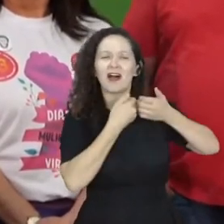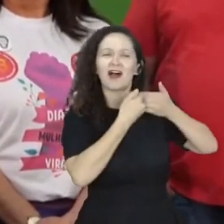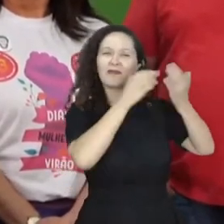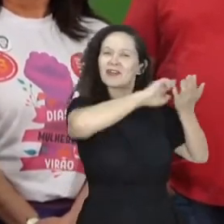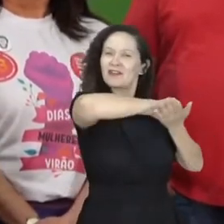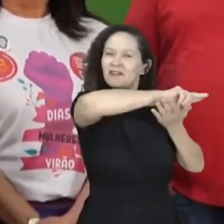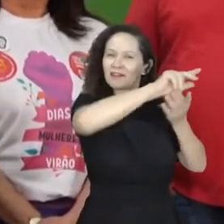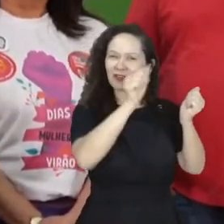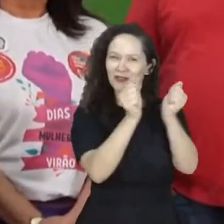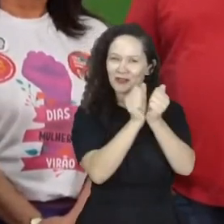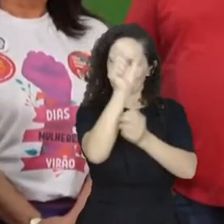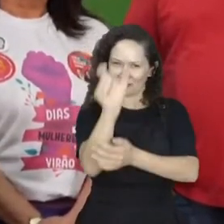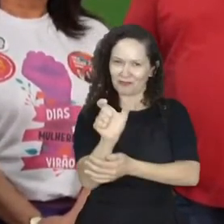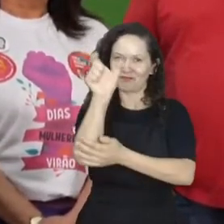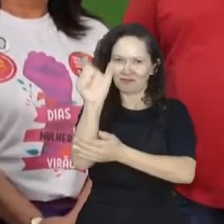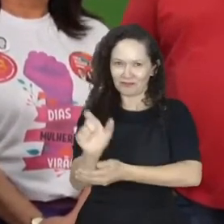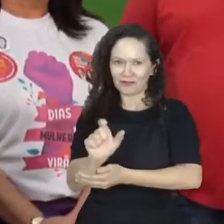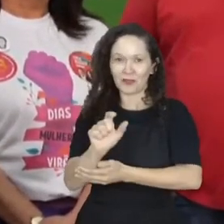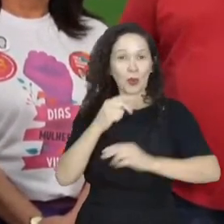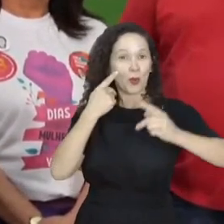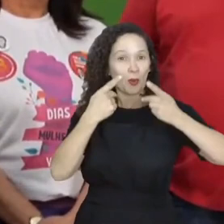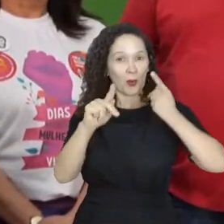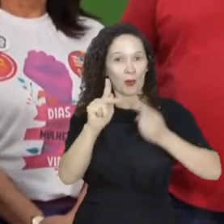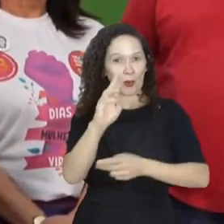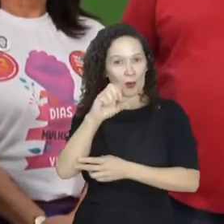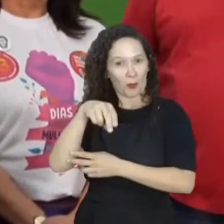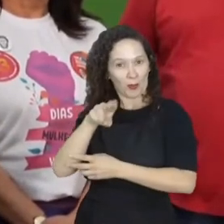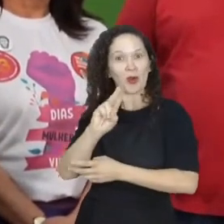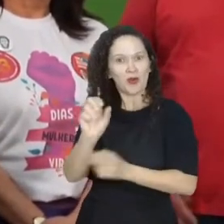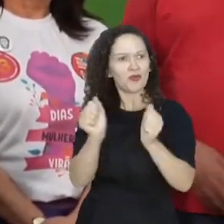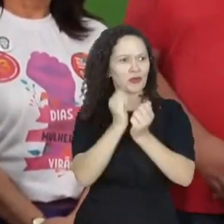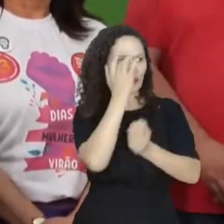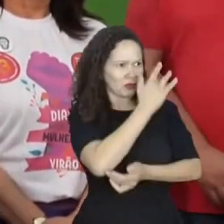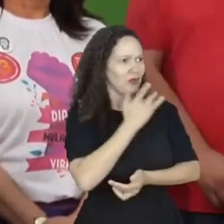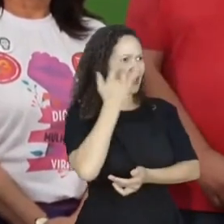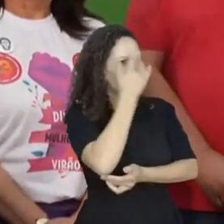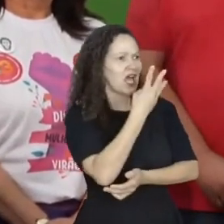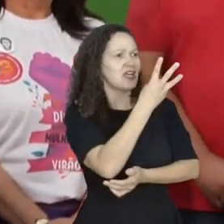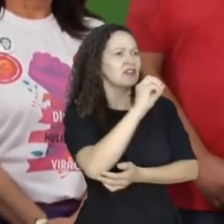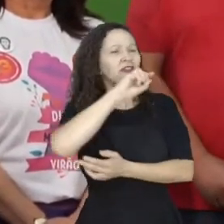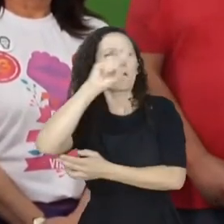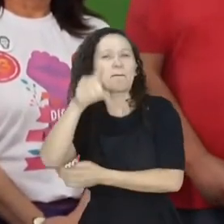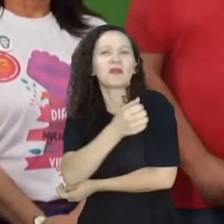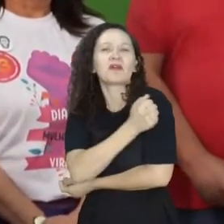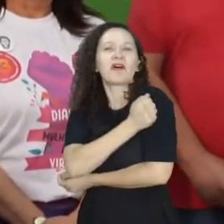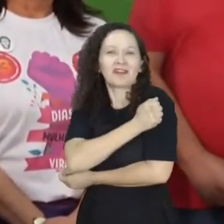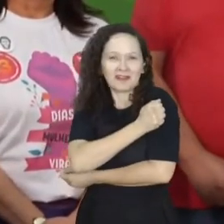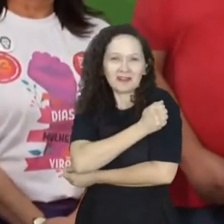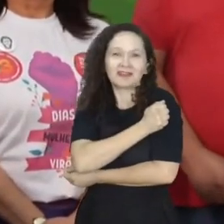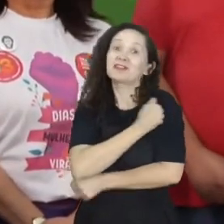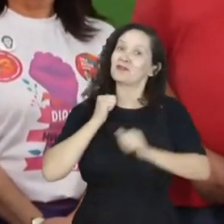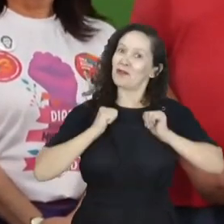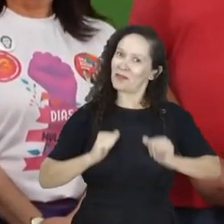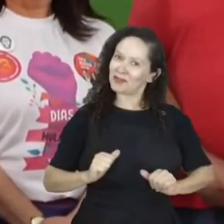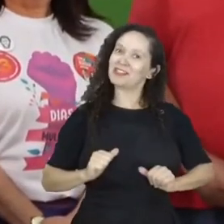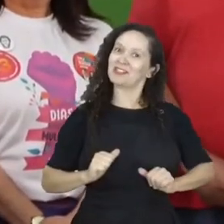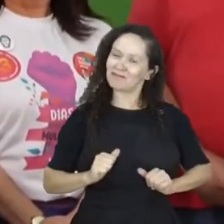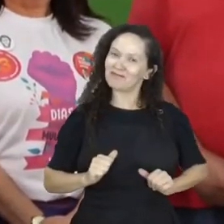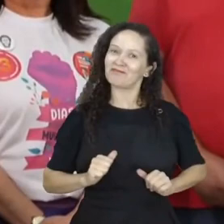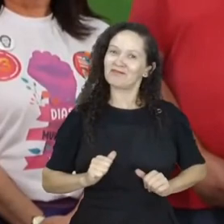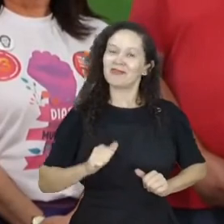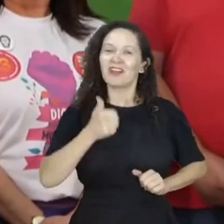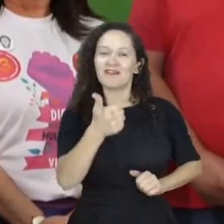de 30 mil alunos no ProUni que nós colocamos aqui, viu, Adair? 30 mil alunos no ProUni, além de 27 mil cada